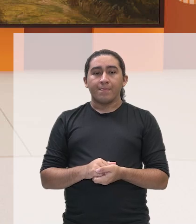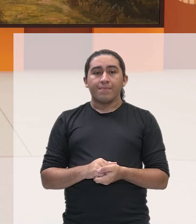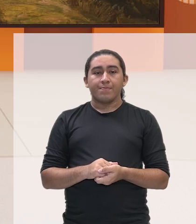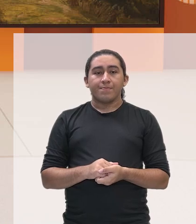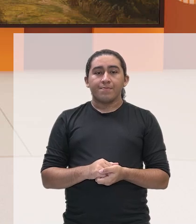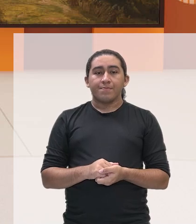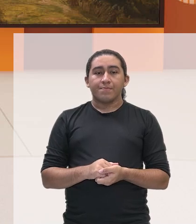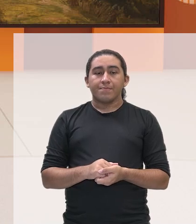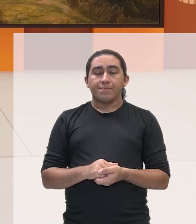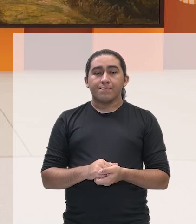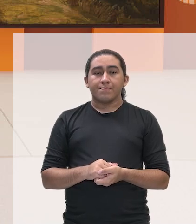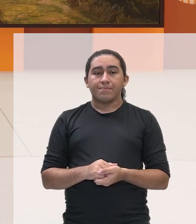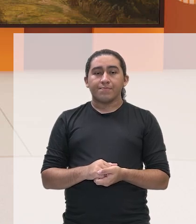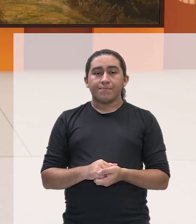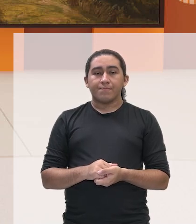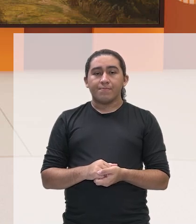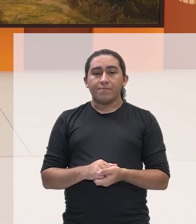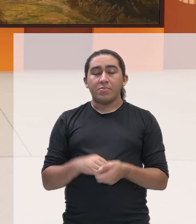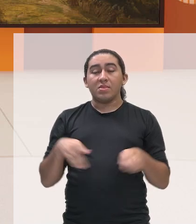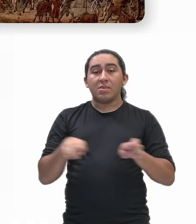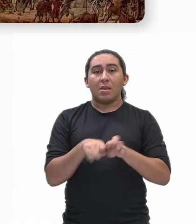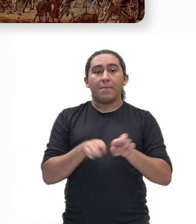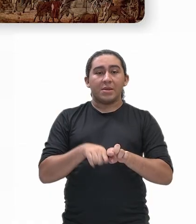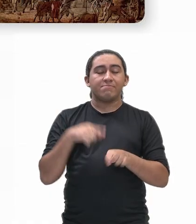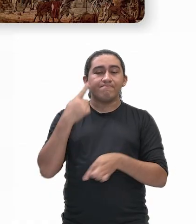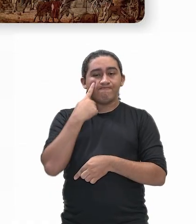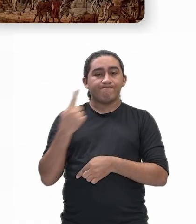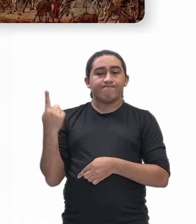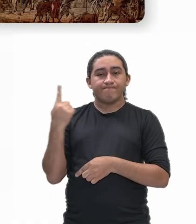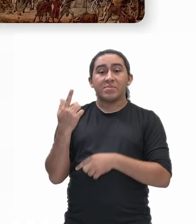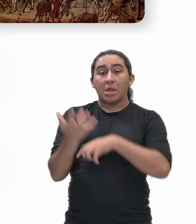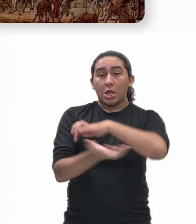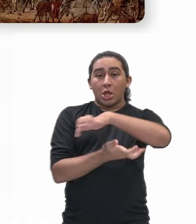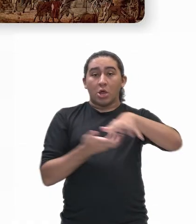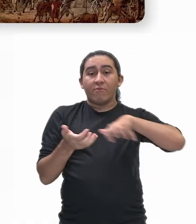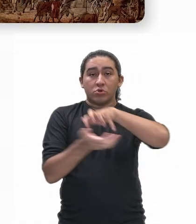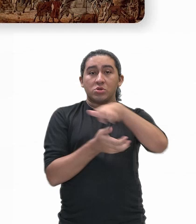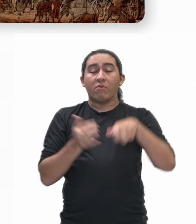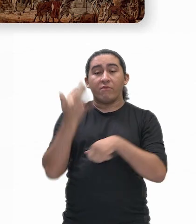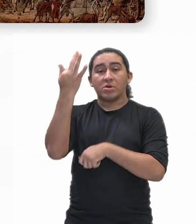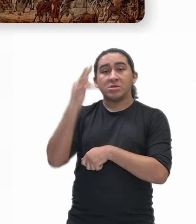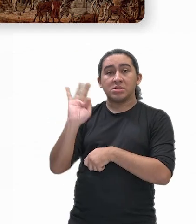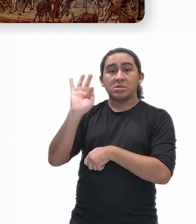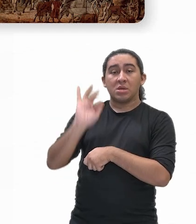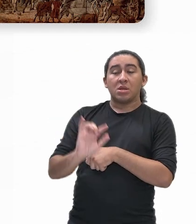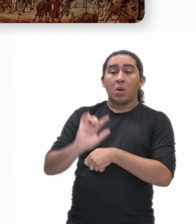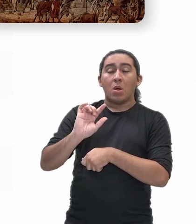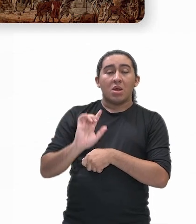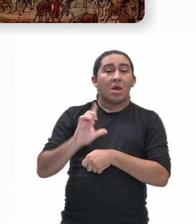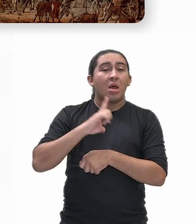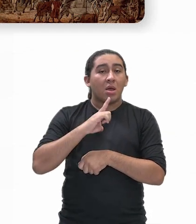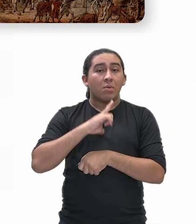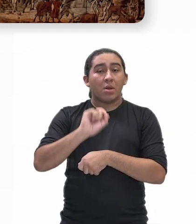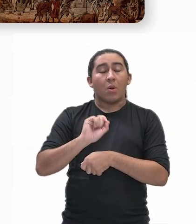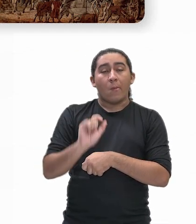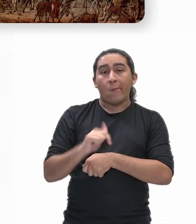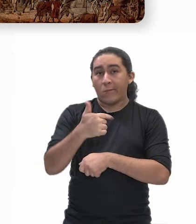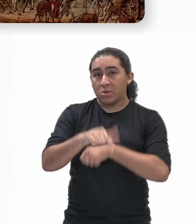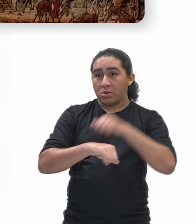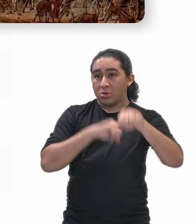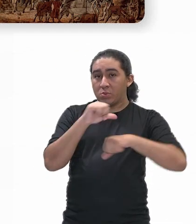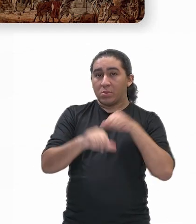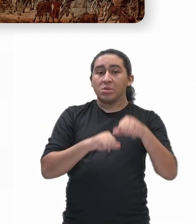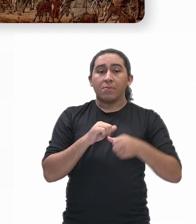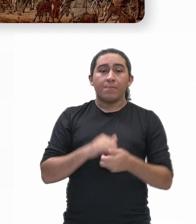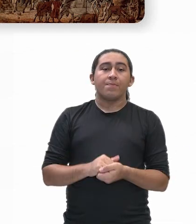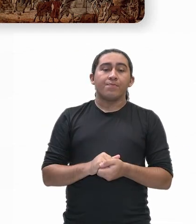vamos ver a Revolução Francesa, que traz outros movimentos e outras mudanças.